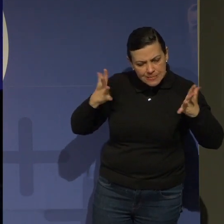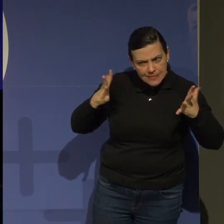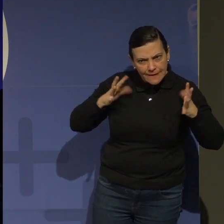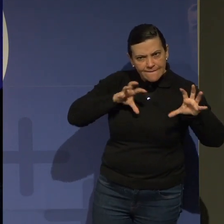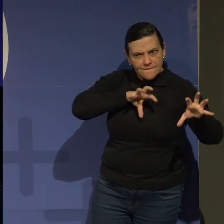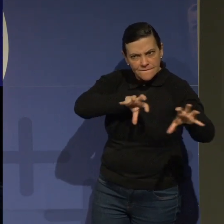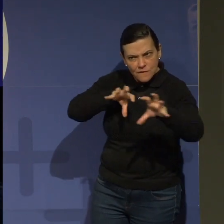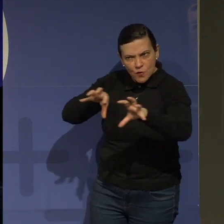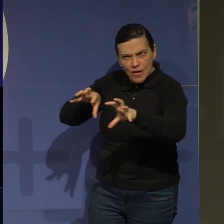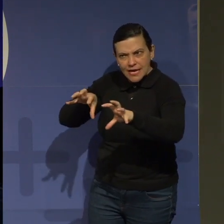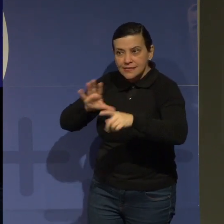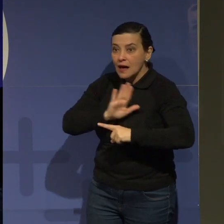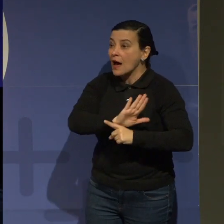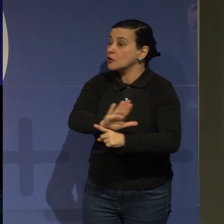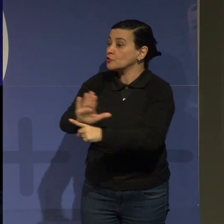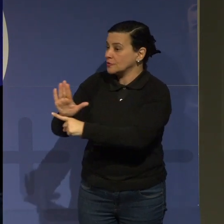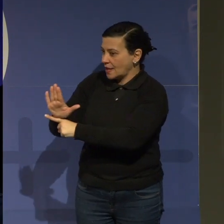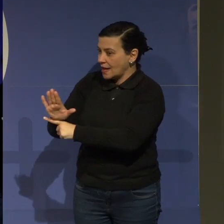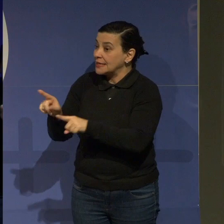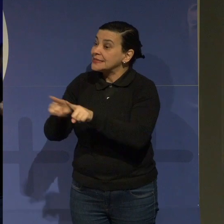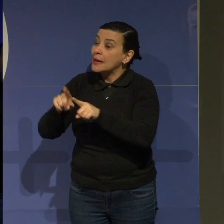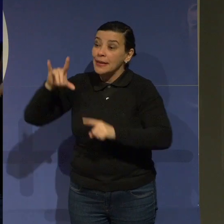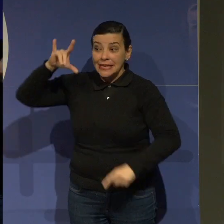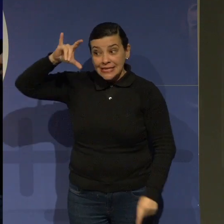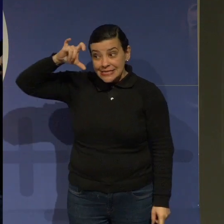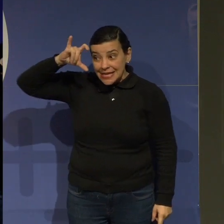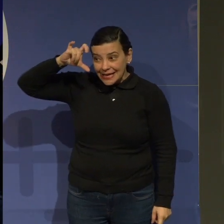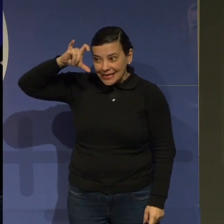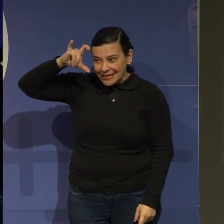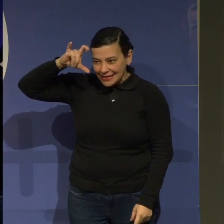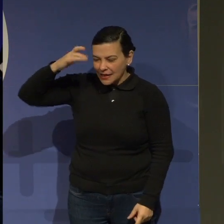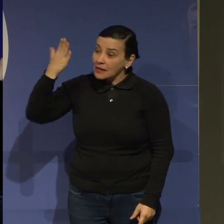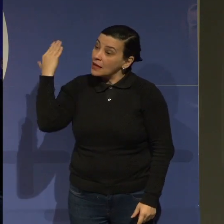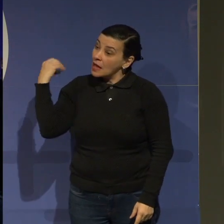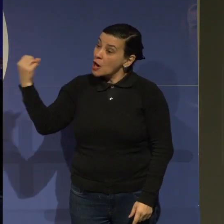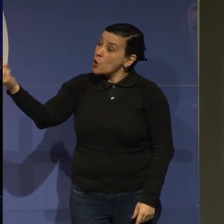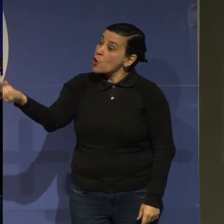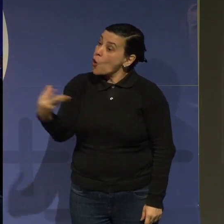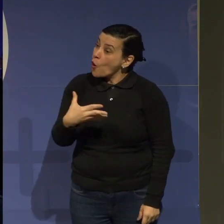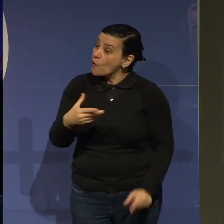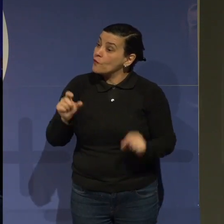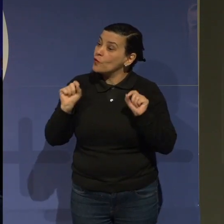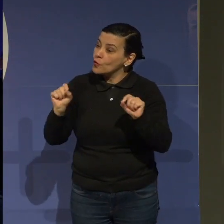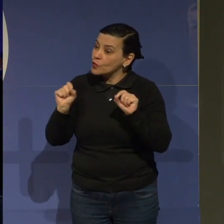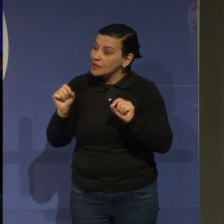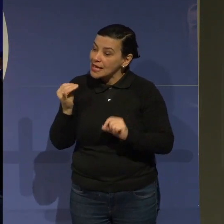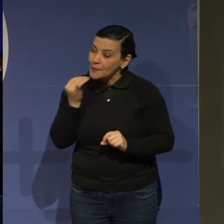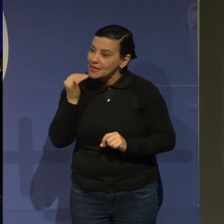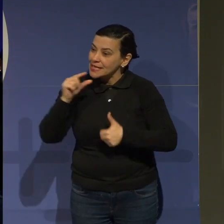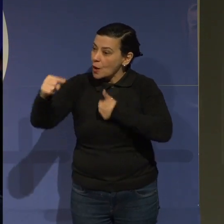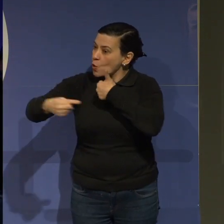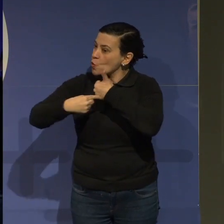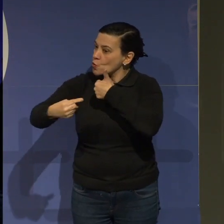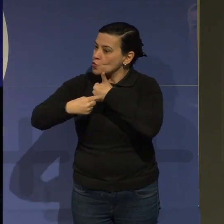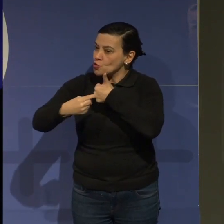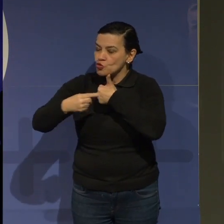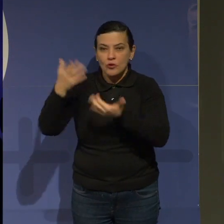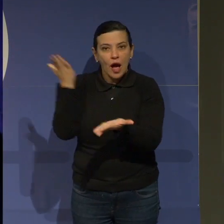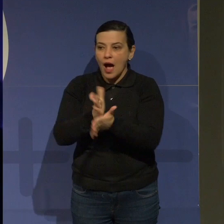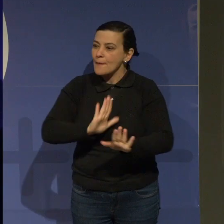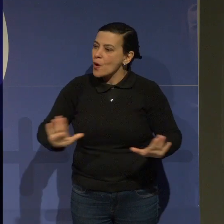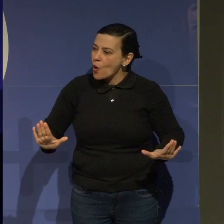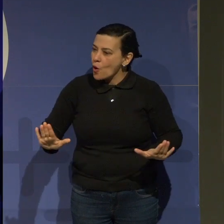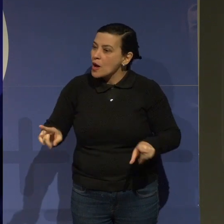caixa com o logo do Facebook. Ela joga o Instagram likes, trouxe uma grande novidade recentemente, que foi o fim das curtidas. Uma pessoa cheira uma fileira